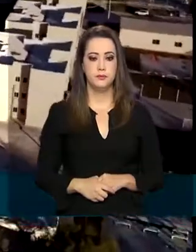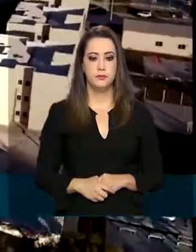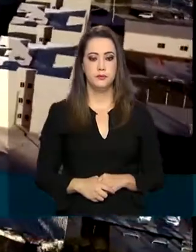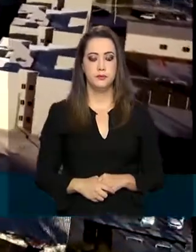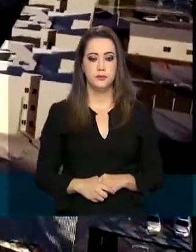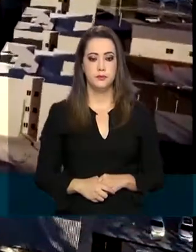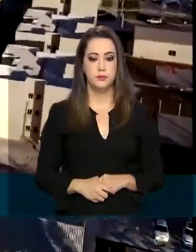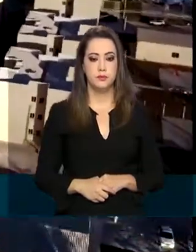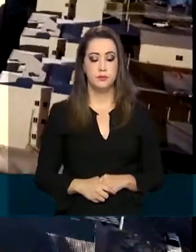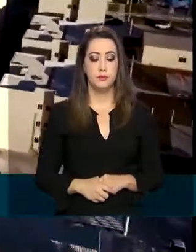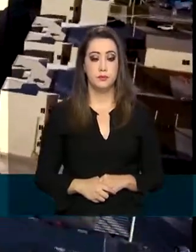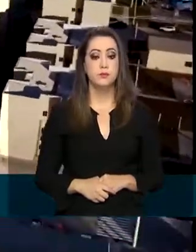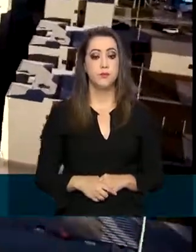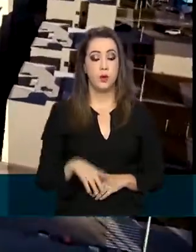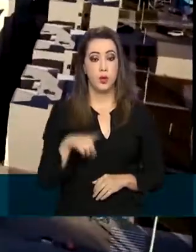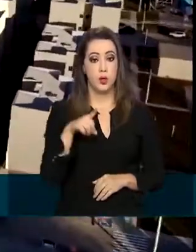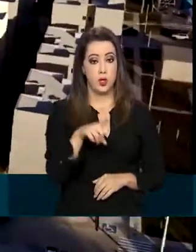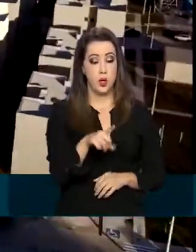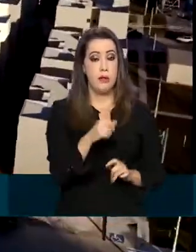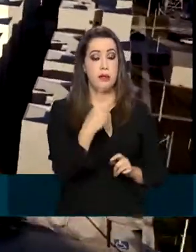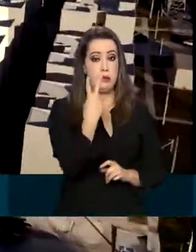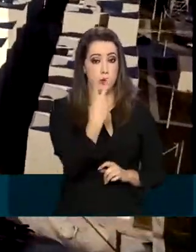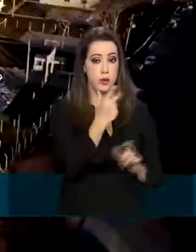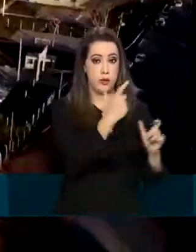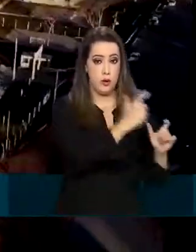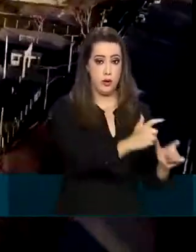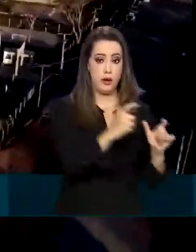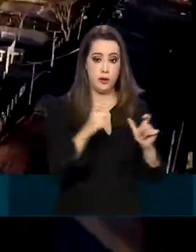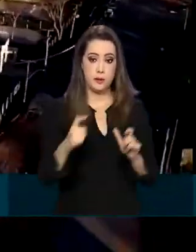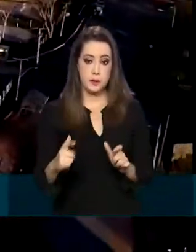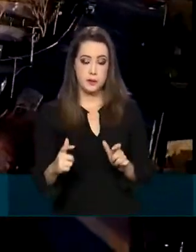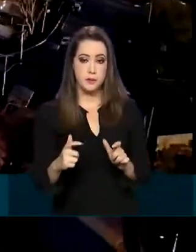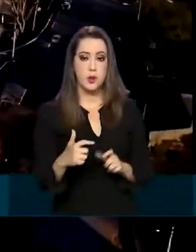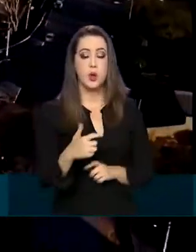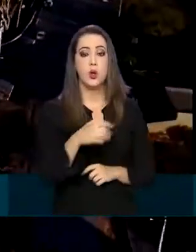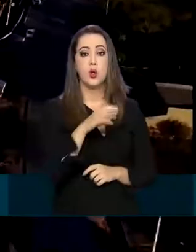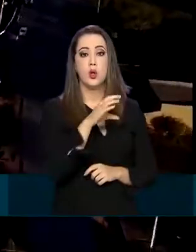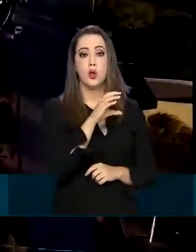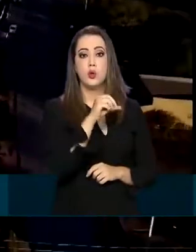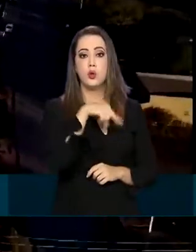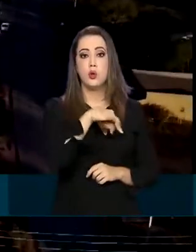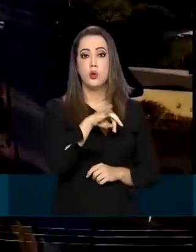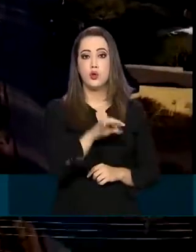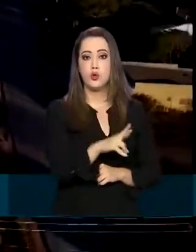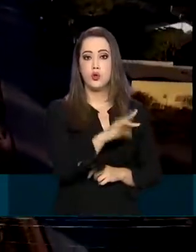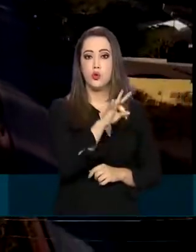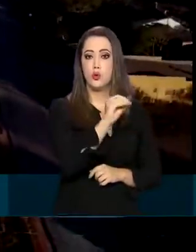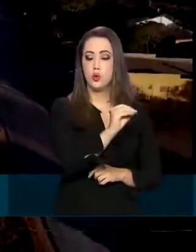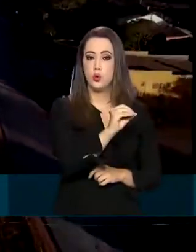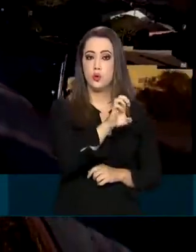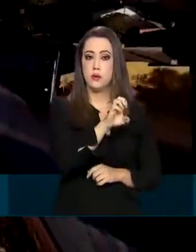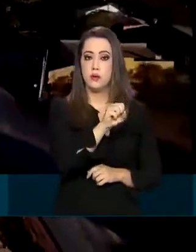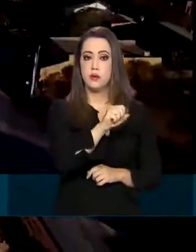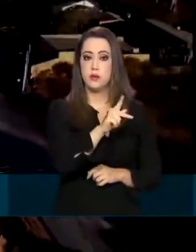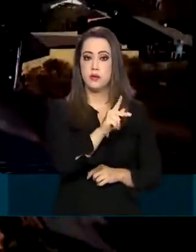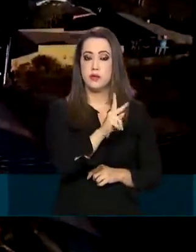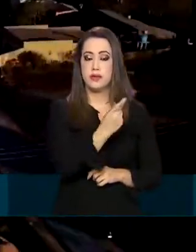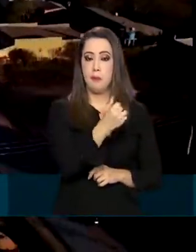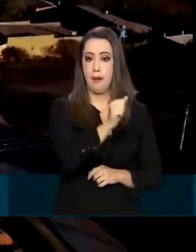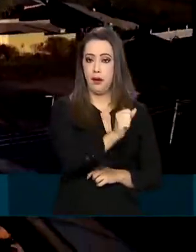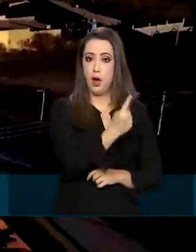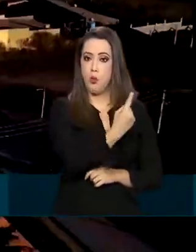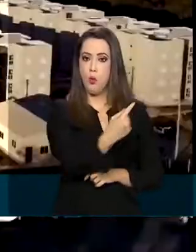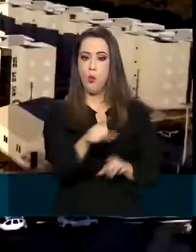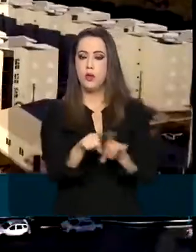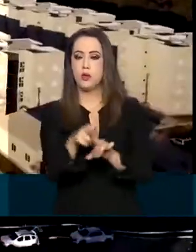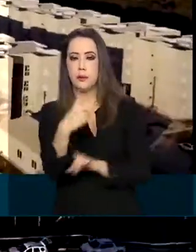Os conjuntos Espanha 1 e 2 têm 19 blocos de apartamentos, como a gente disse, com 2